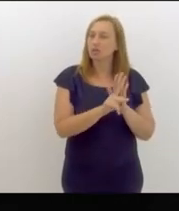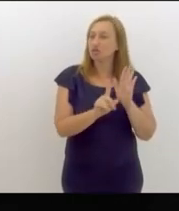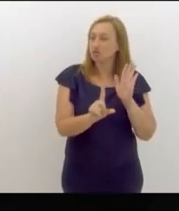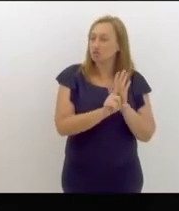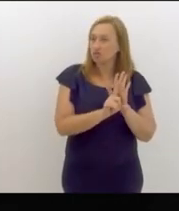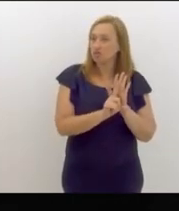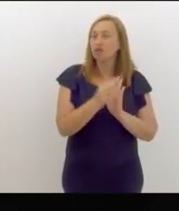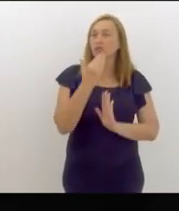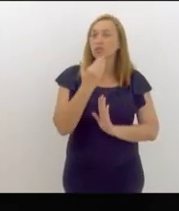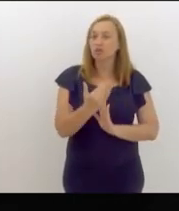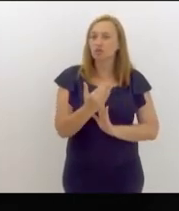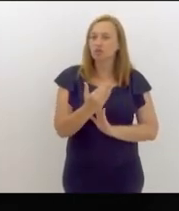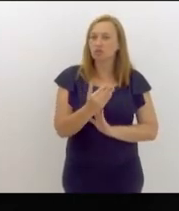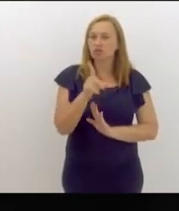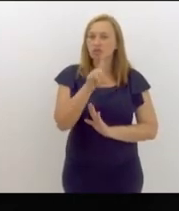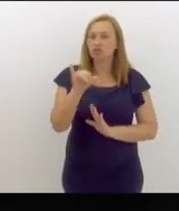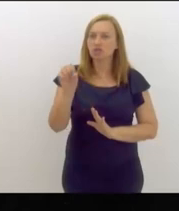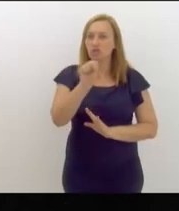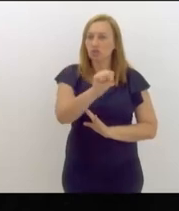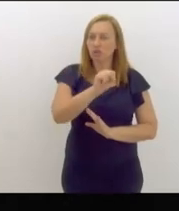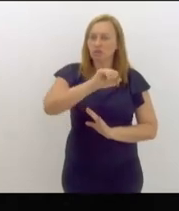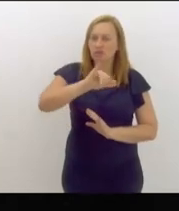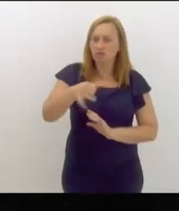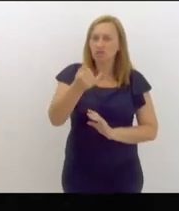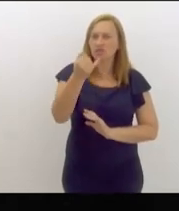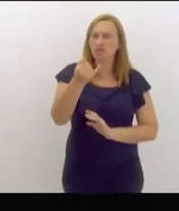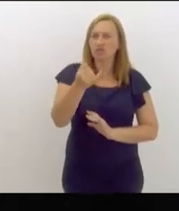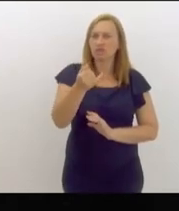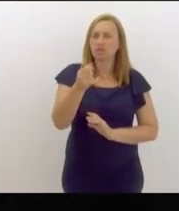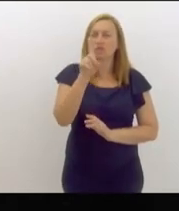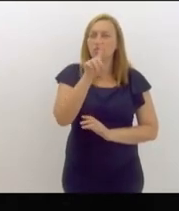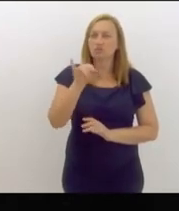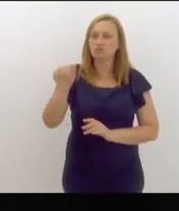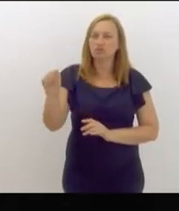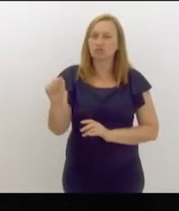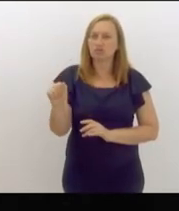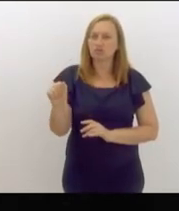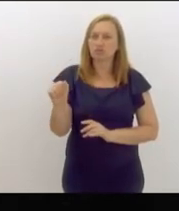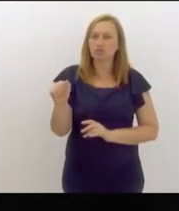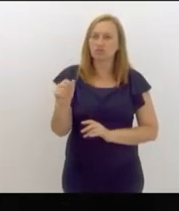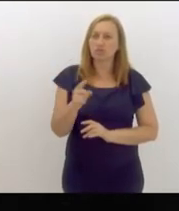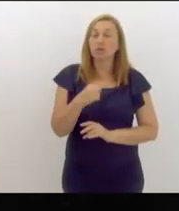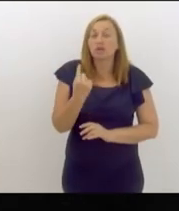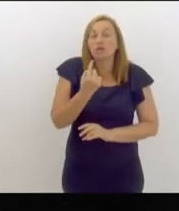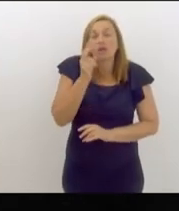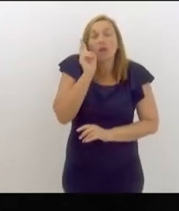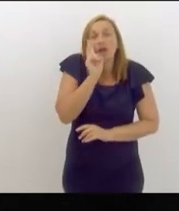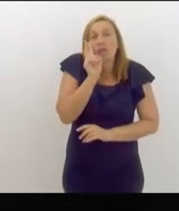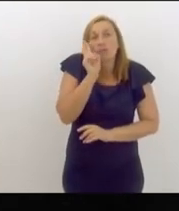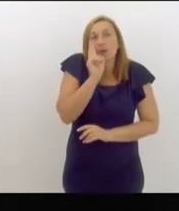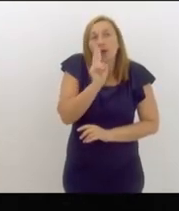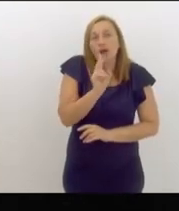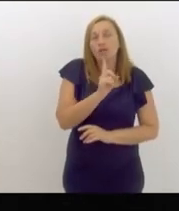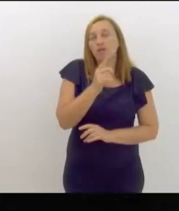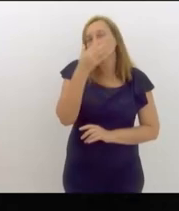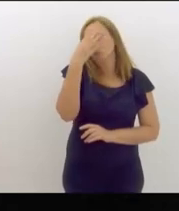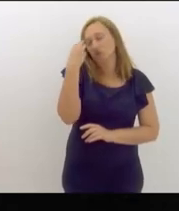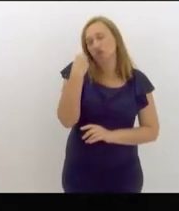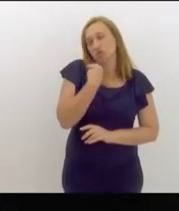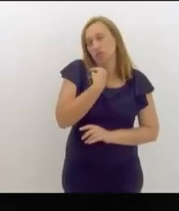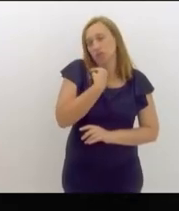lei pedindo para que o dia 8 de janeiro seja um dia para gente lembrar não esquecer